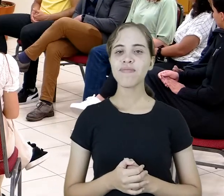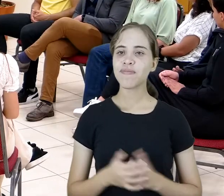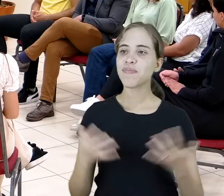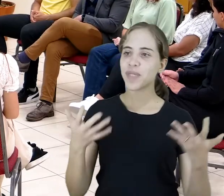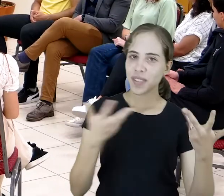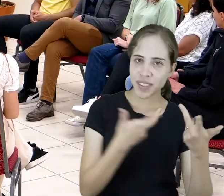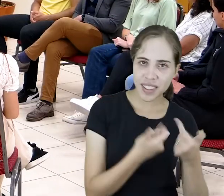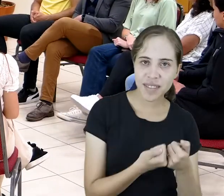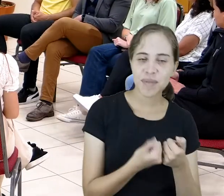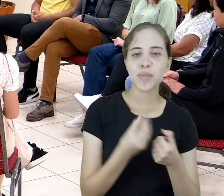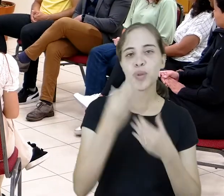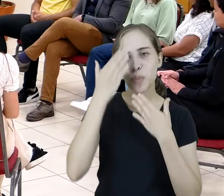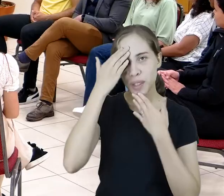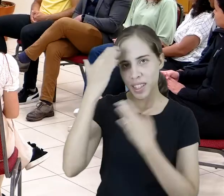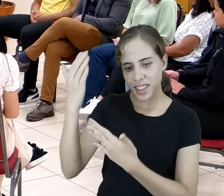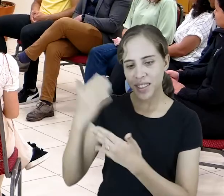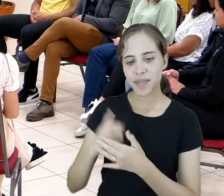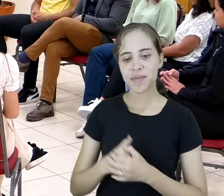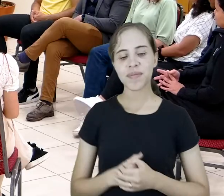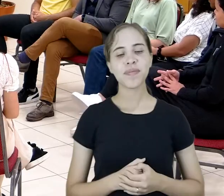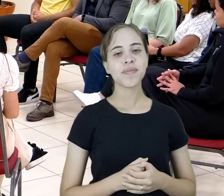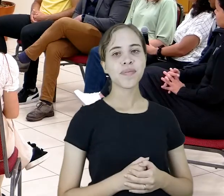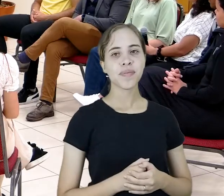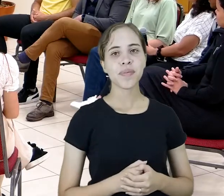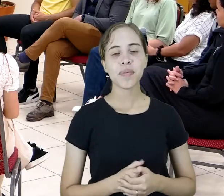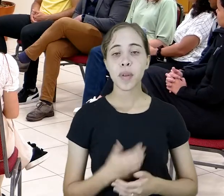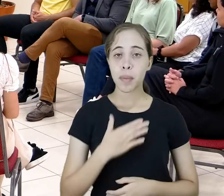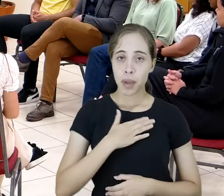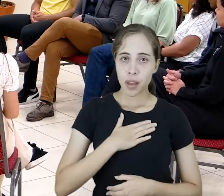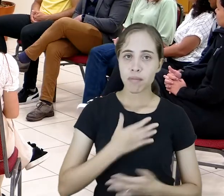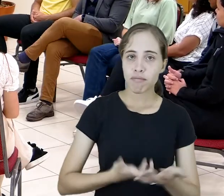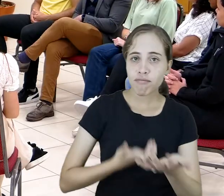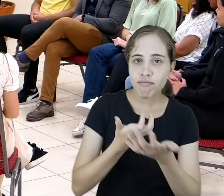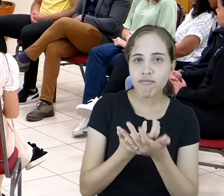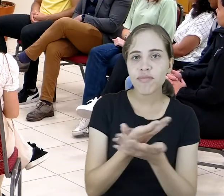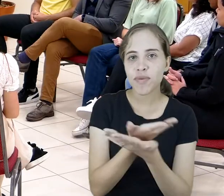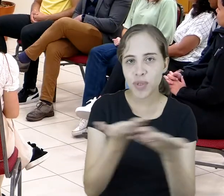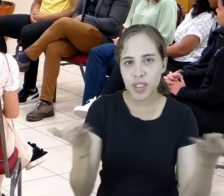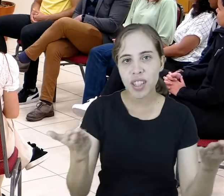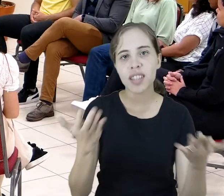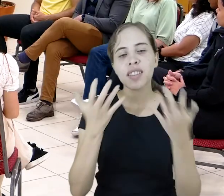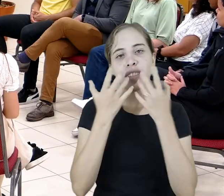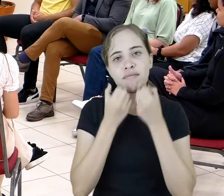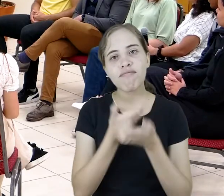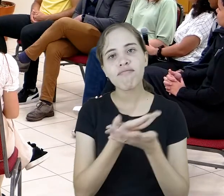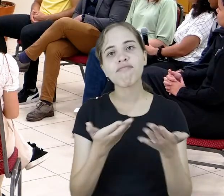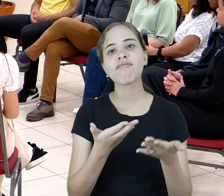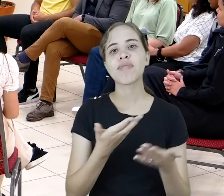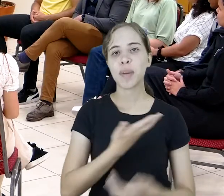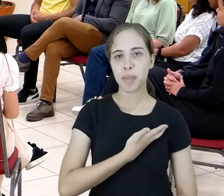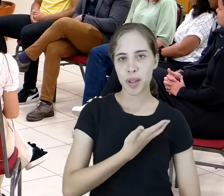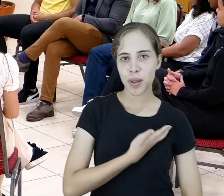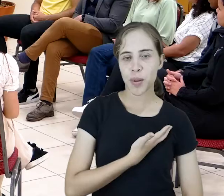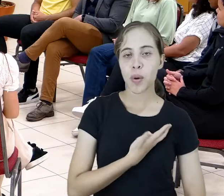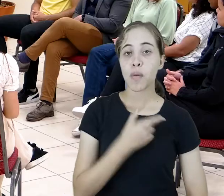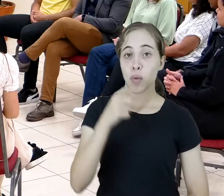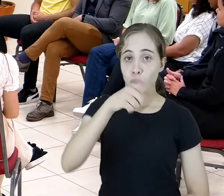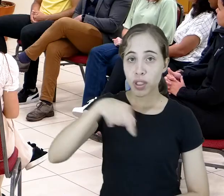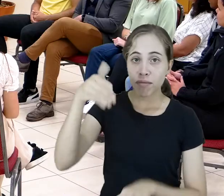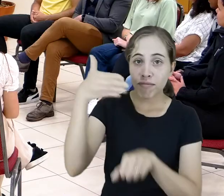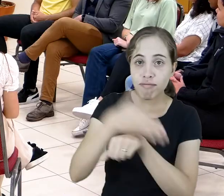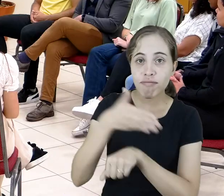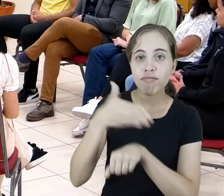Excelente, muito obrigado. Eu testifico, queridos amigos, que à medida que